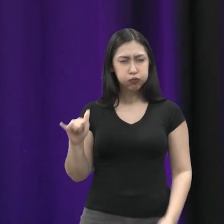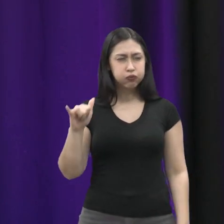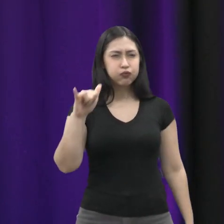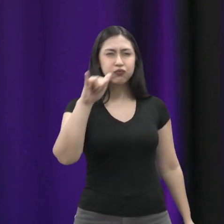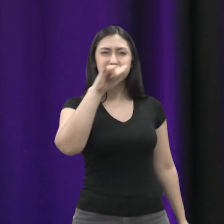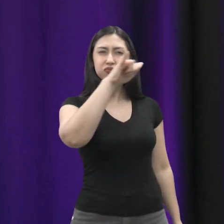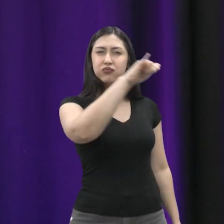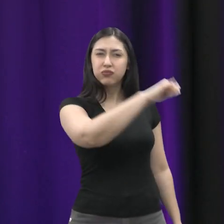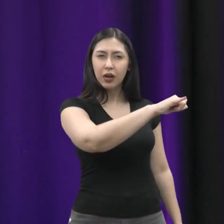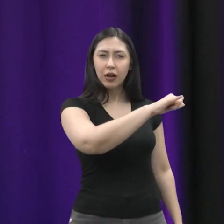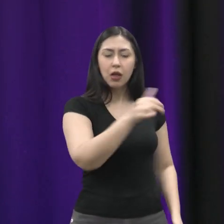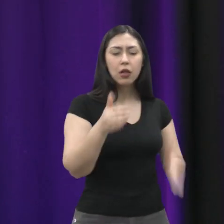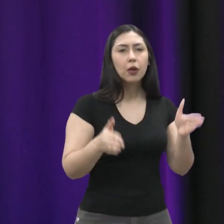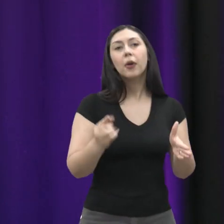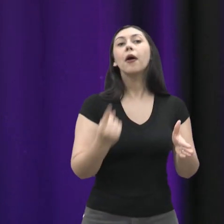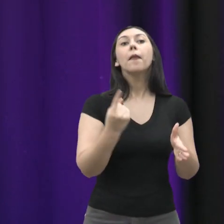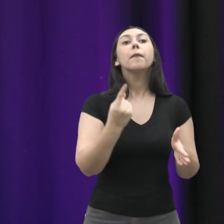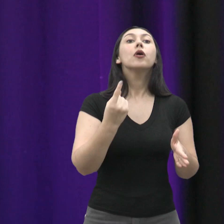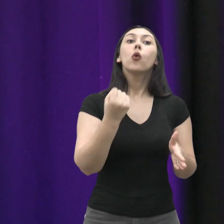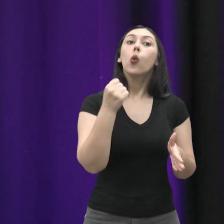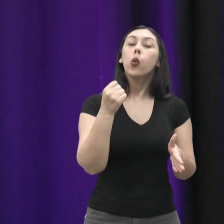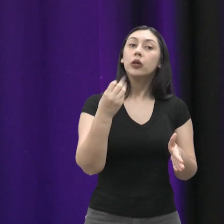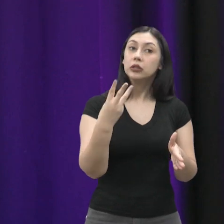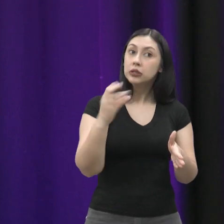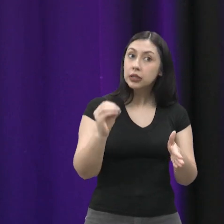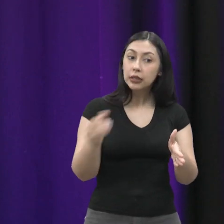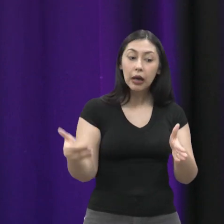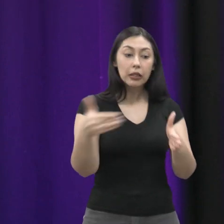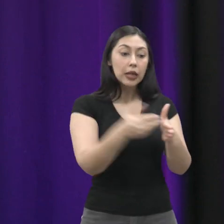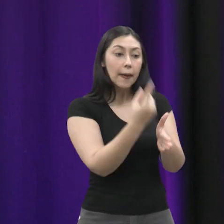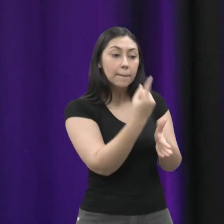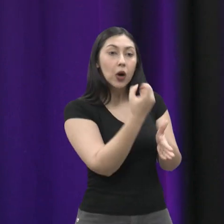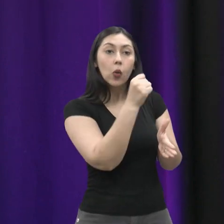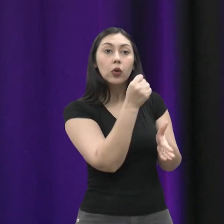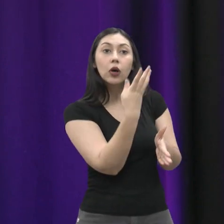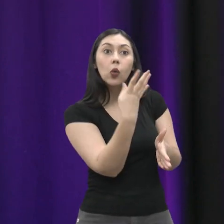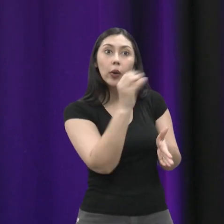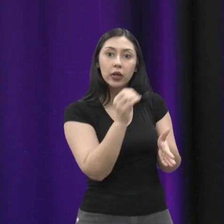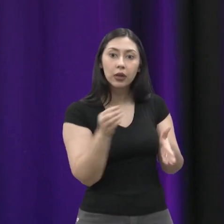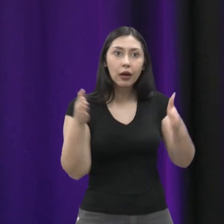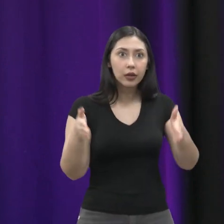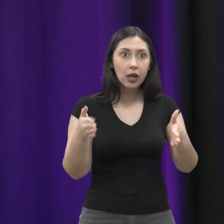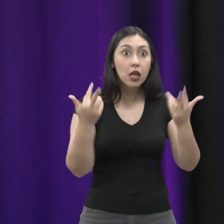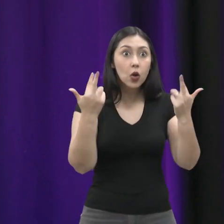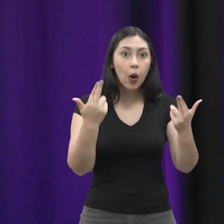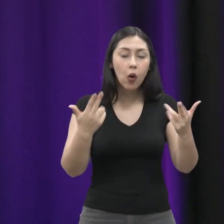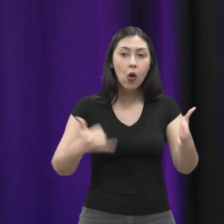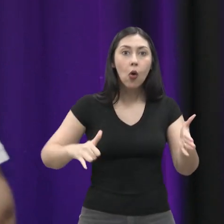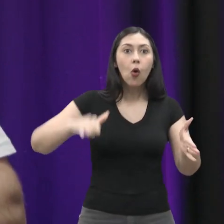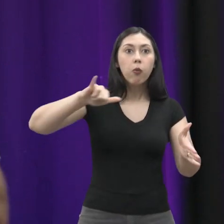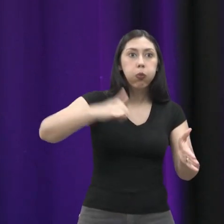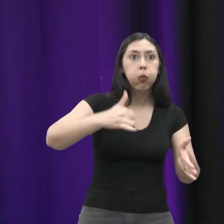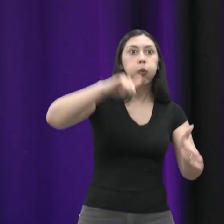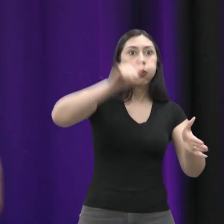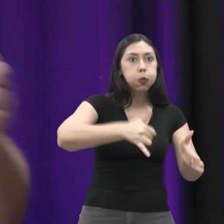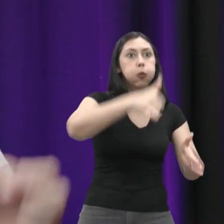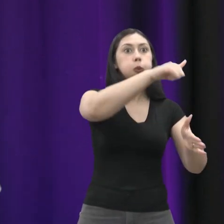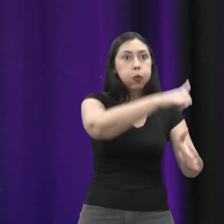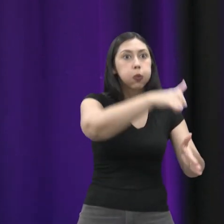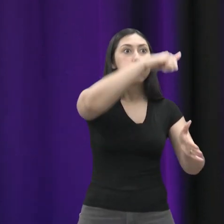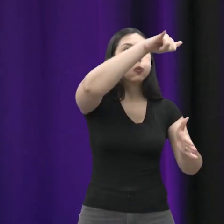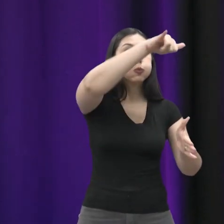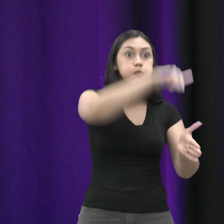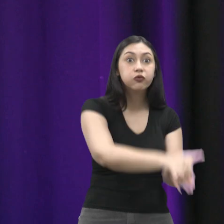para 1840, em que a gente vive um nível de turbulência que falta um pouquinho só para o avião se rachar em um